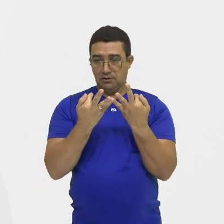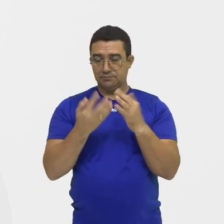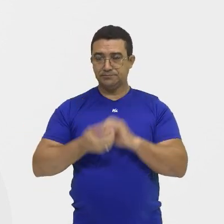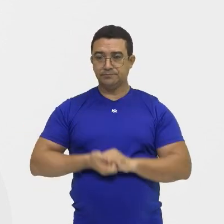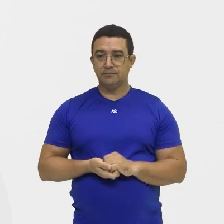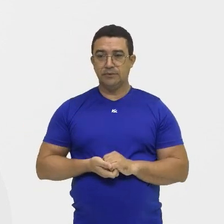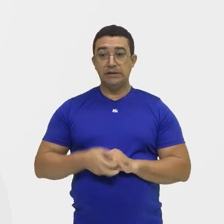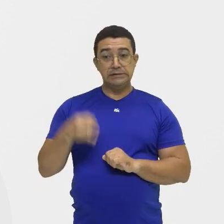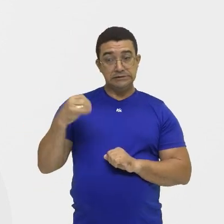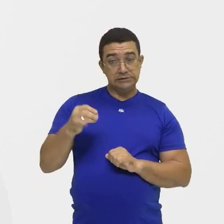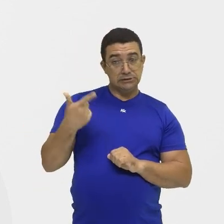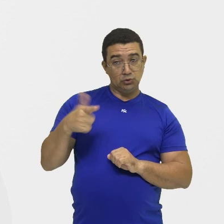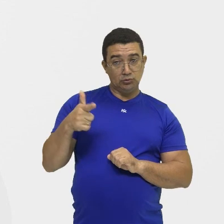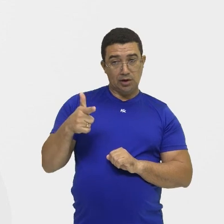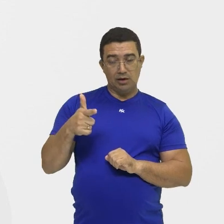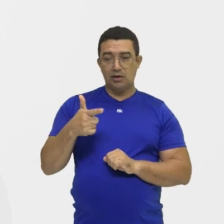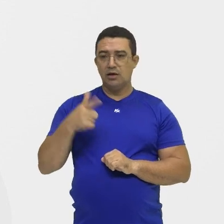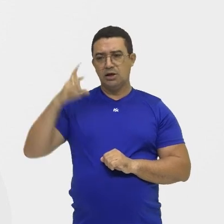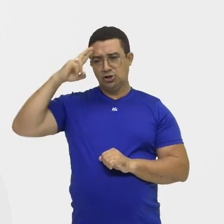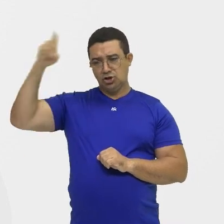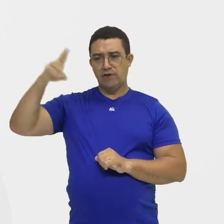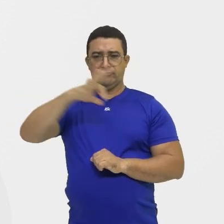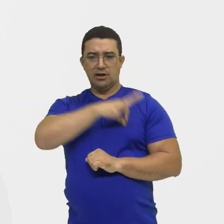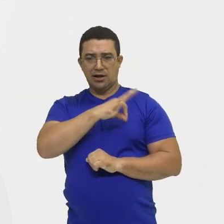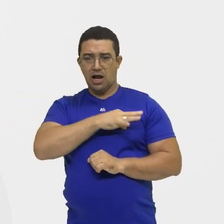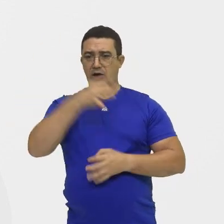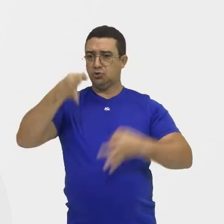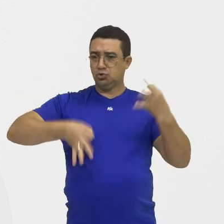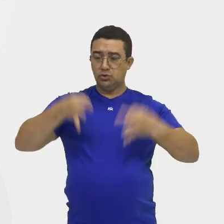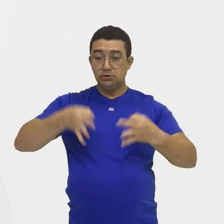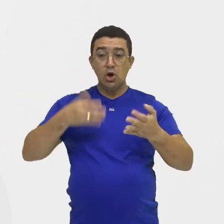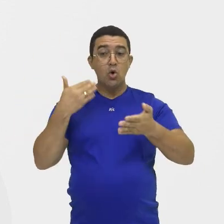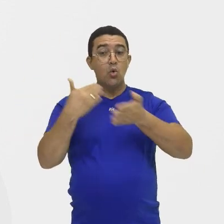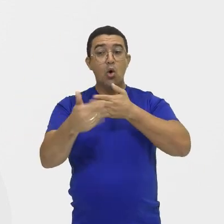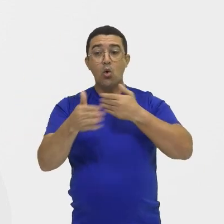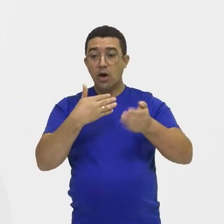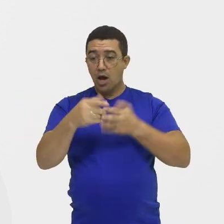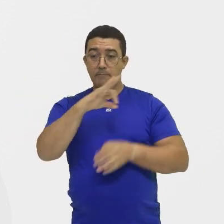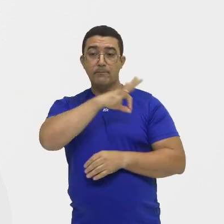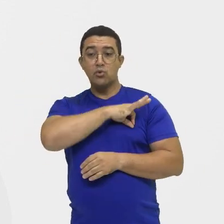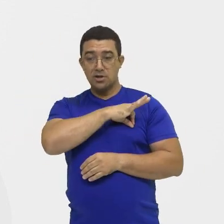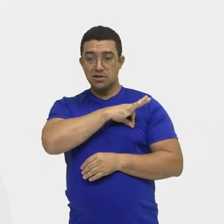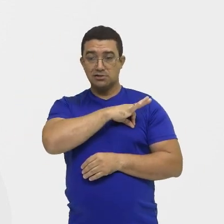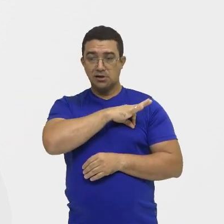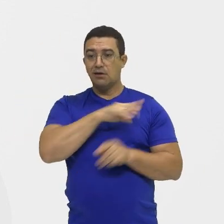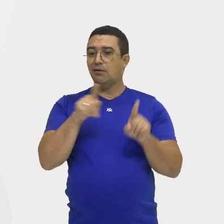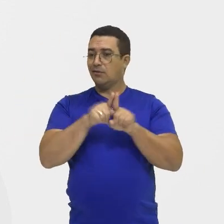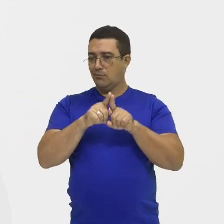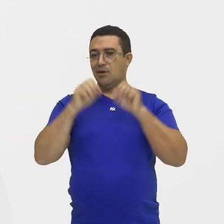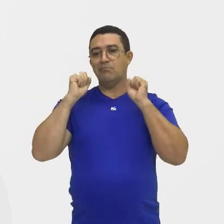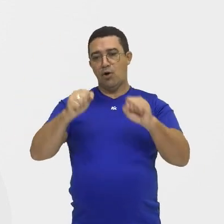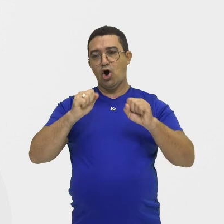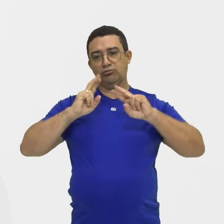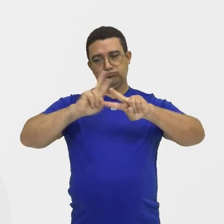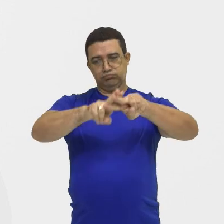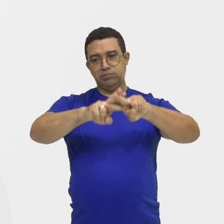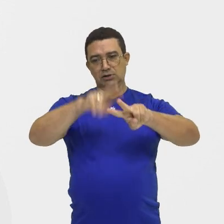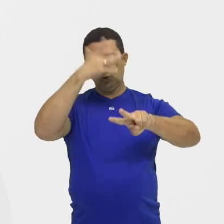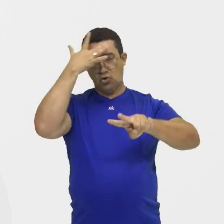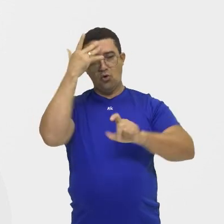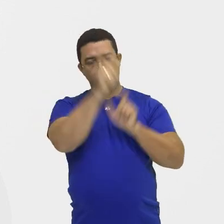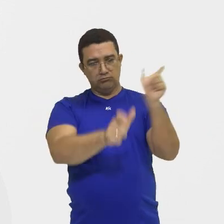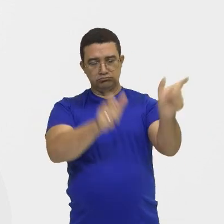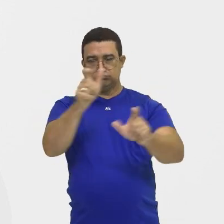ausência do delegado, da autoridade judicial, do juiz, qualquer policial, preste atenção a esse detalhe, qualquer